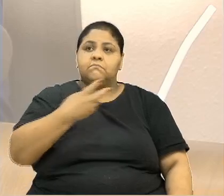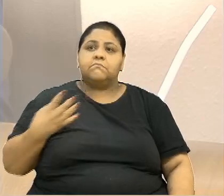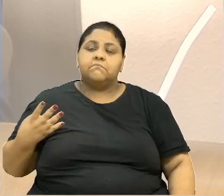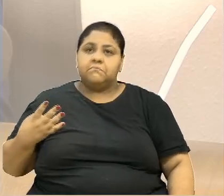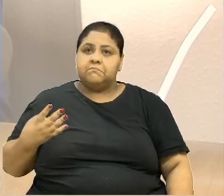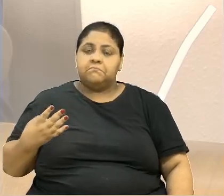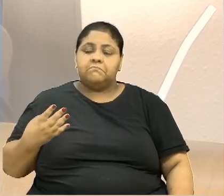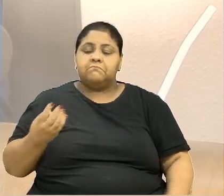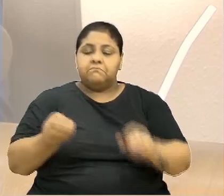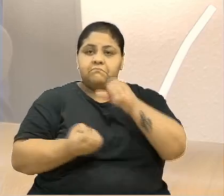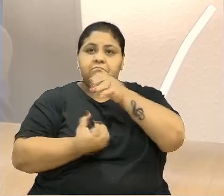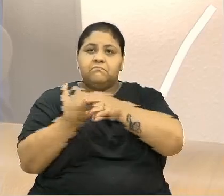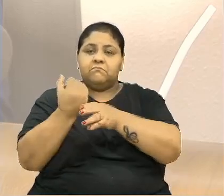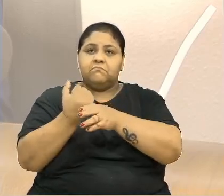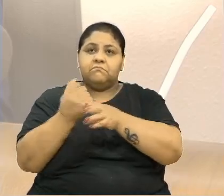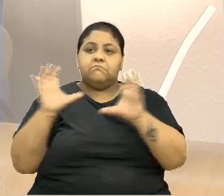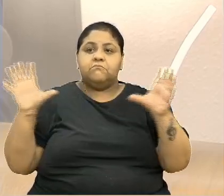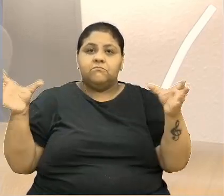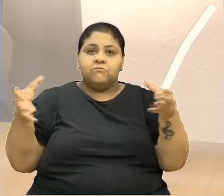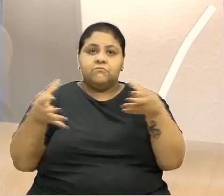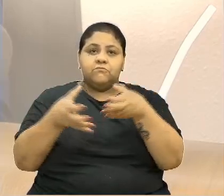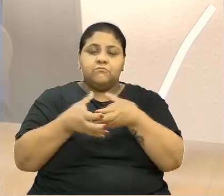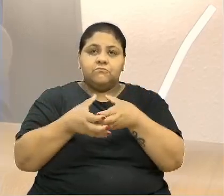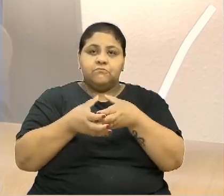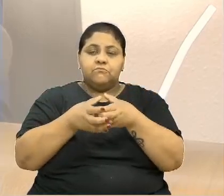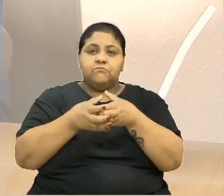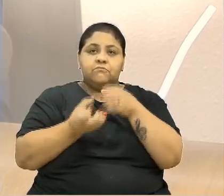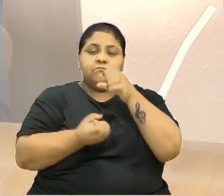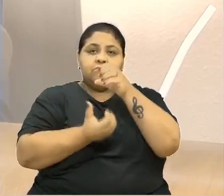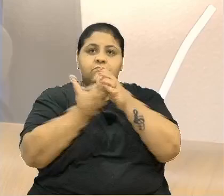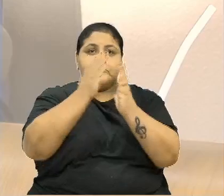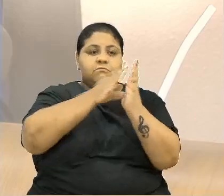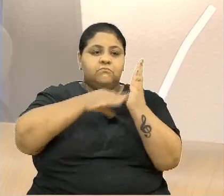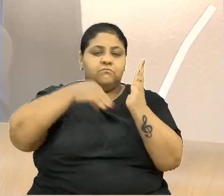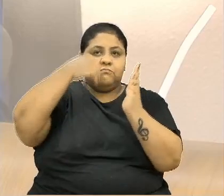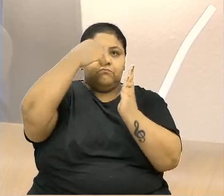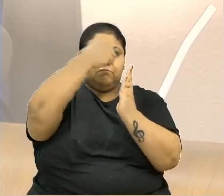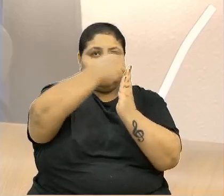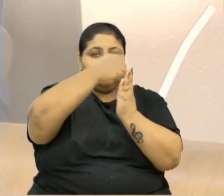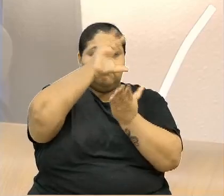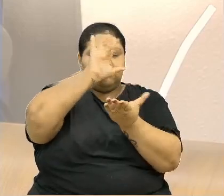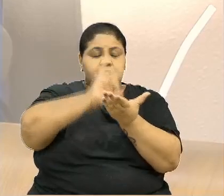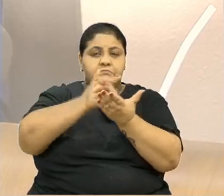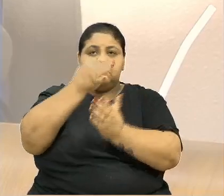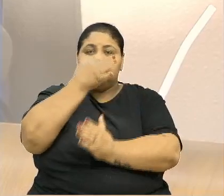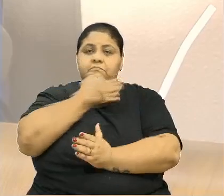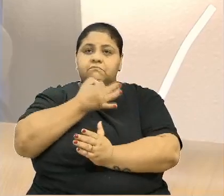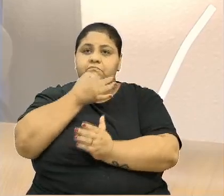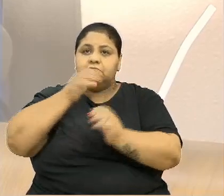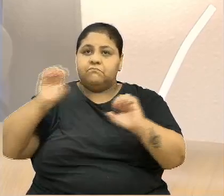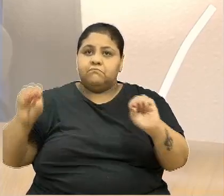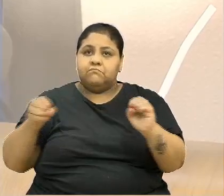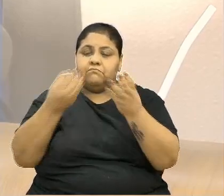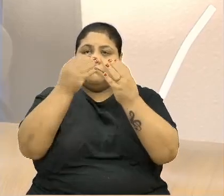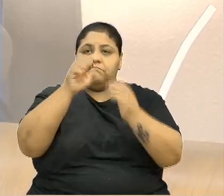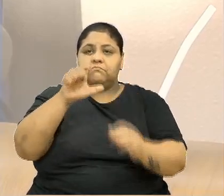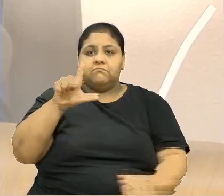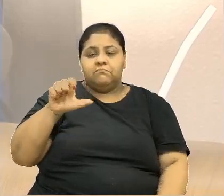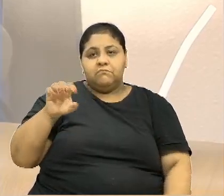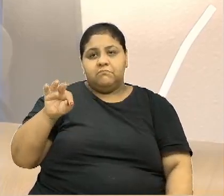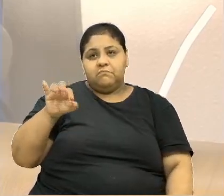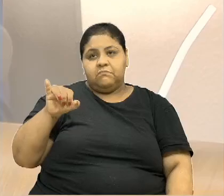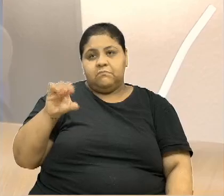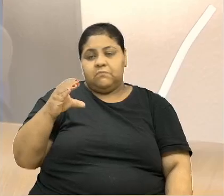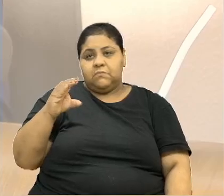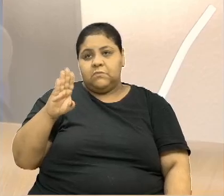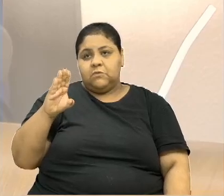260/2024, de autoria coletiva, que institui, no calendário oficial de Caxias do Sul, o evento Electric Move Brasil, a